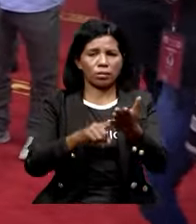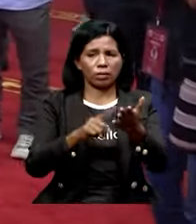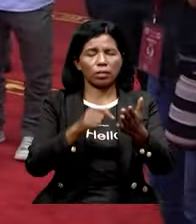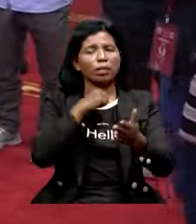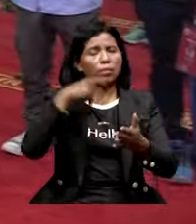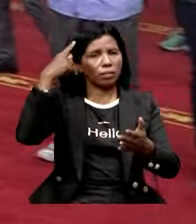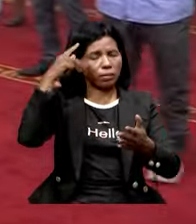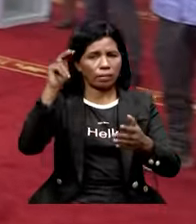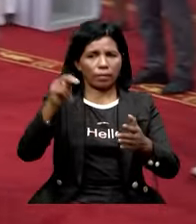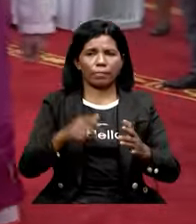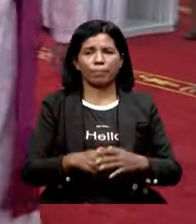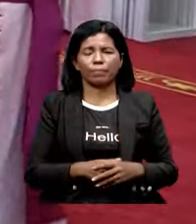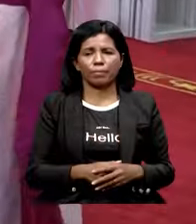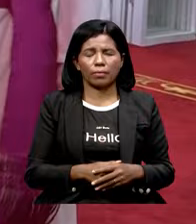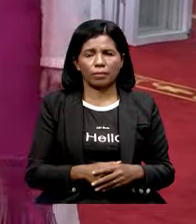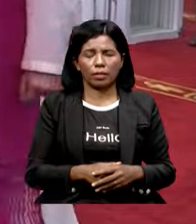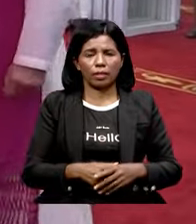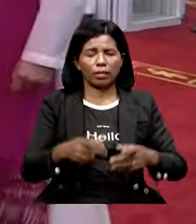Nian. Um salão FON,